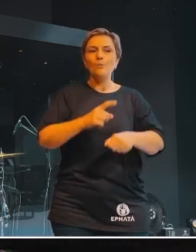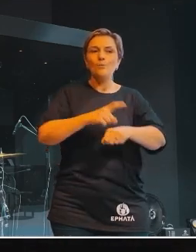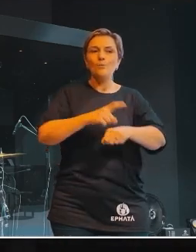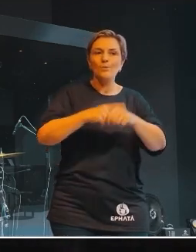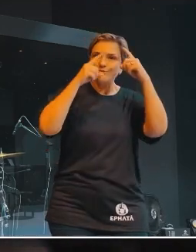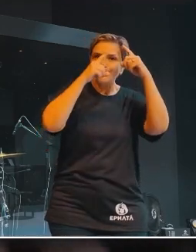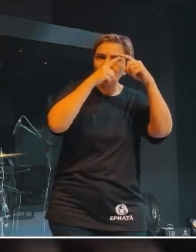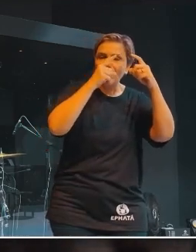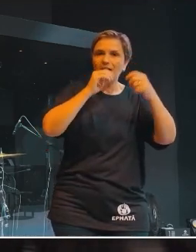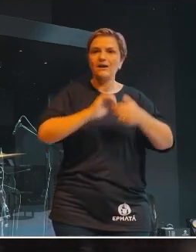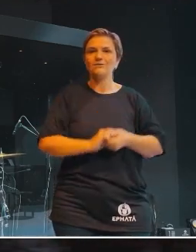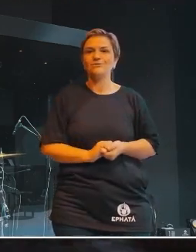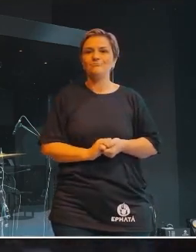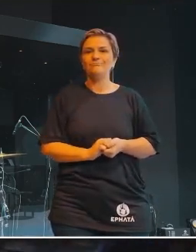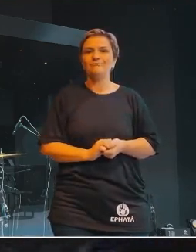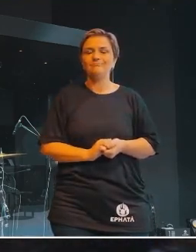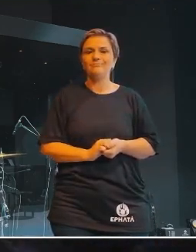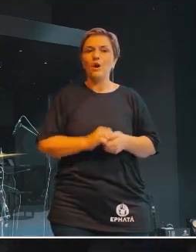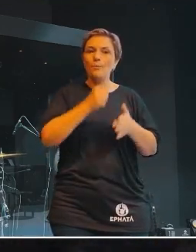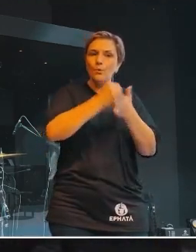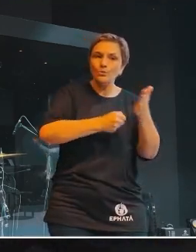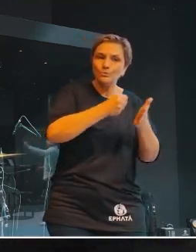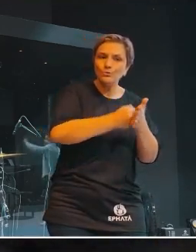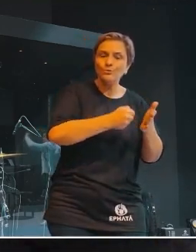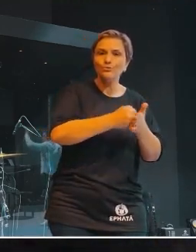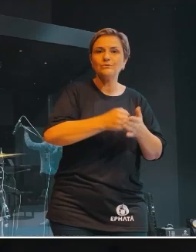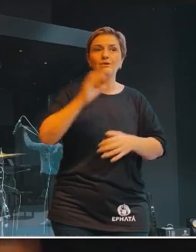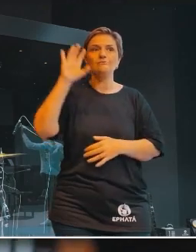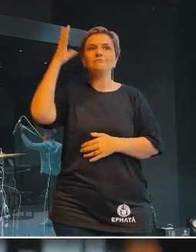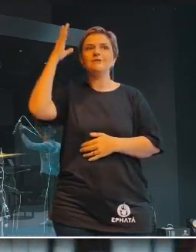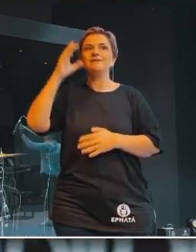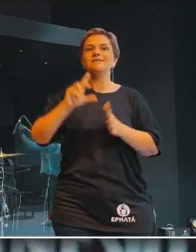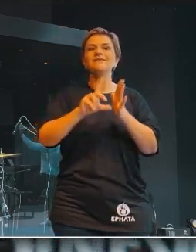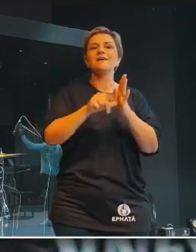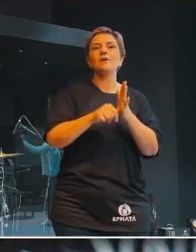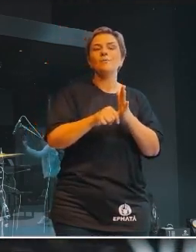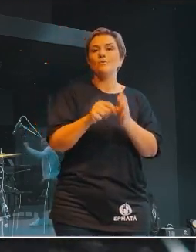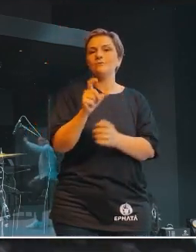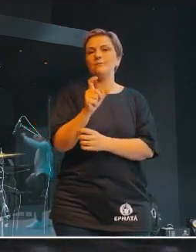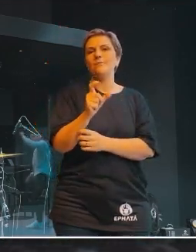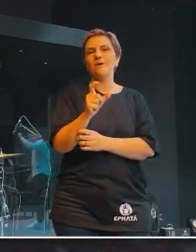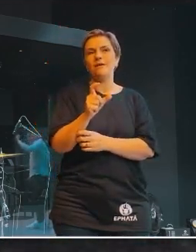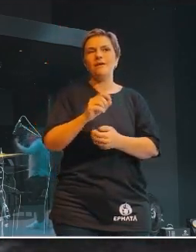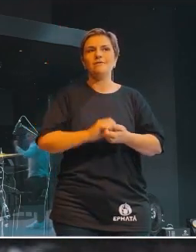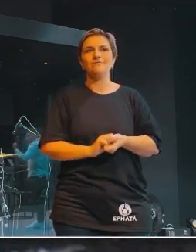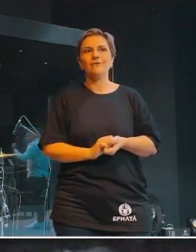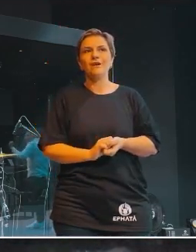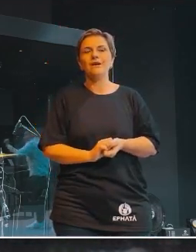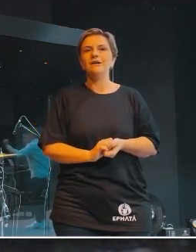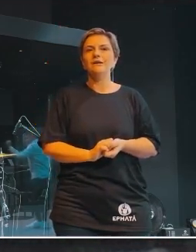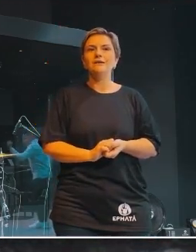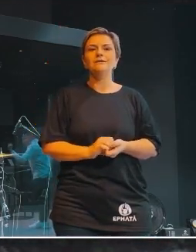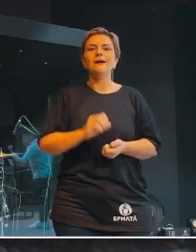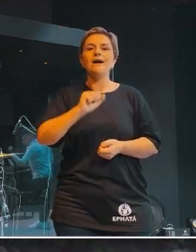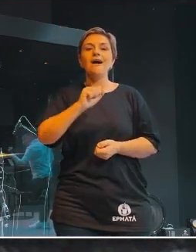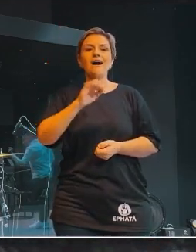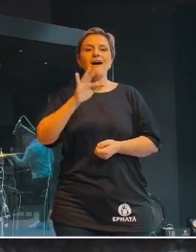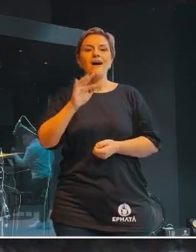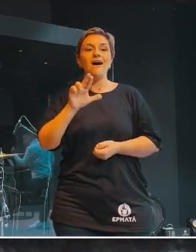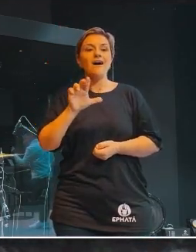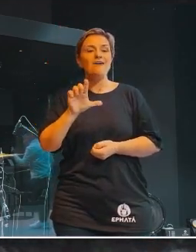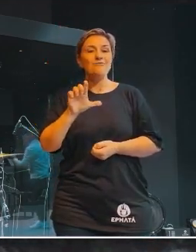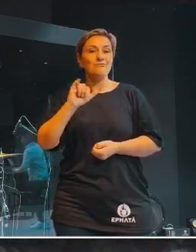aflições. Acontece que depois do nome aflições tem uma vírgula, e depois